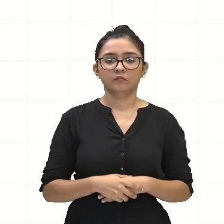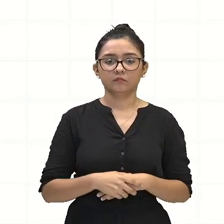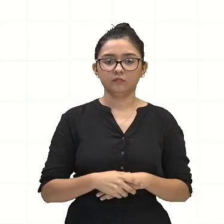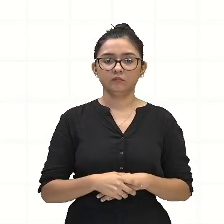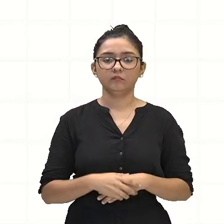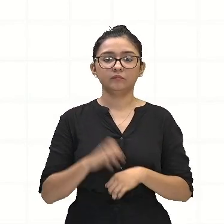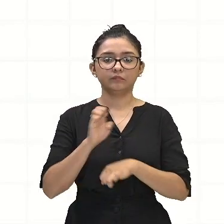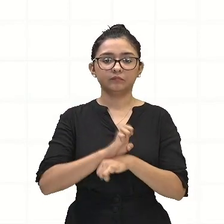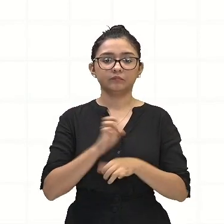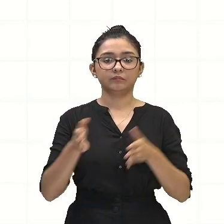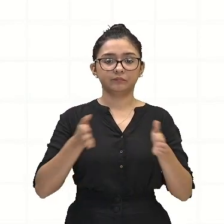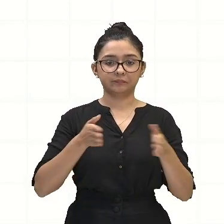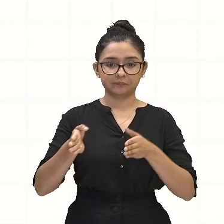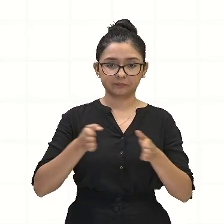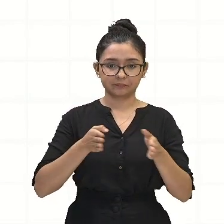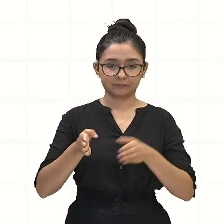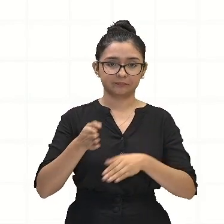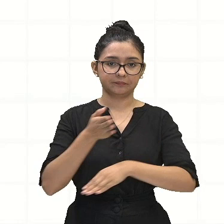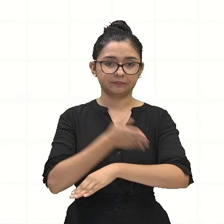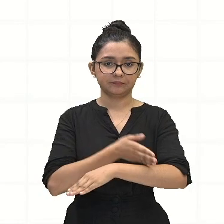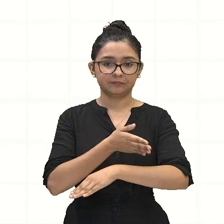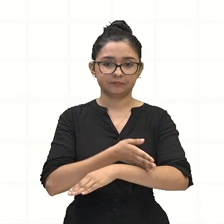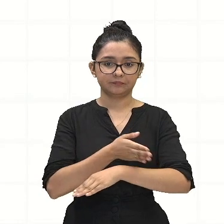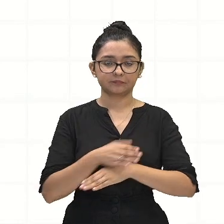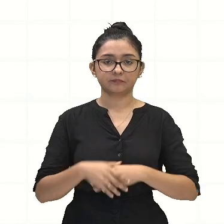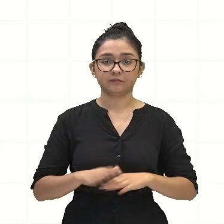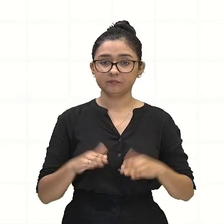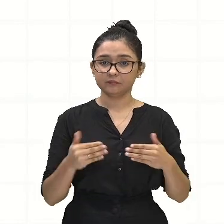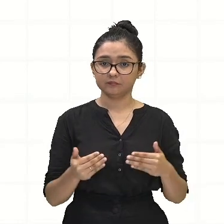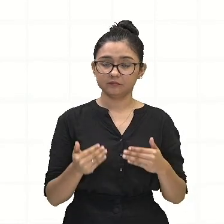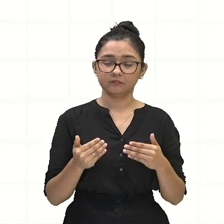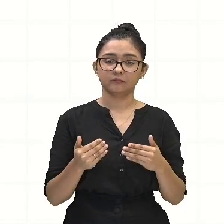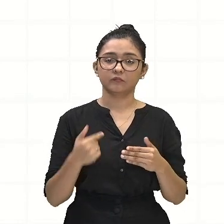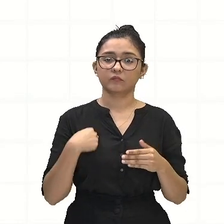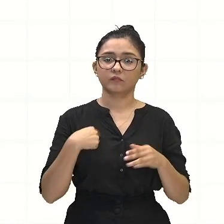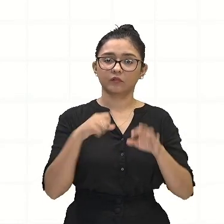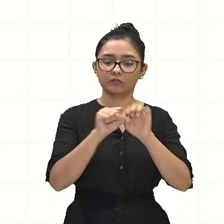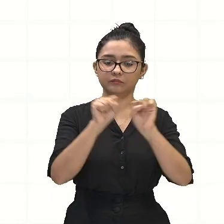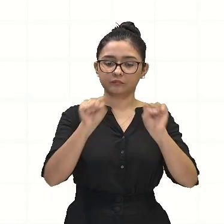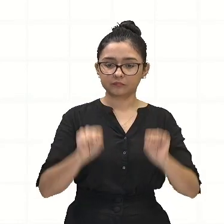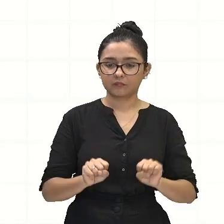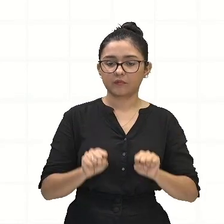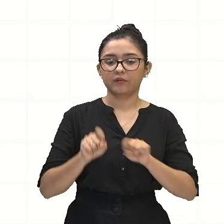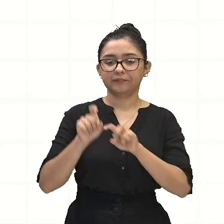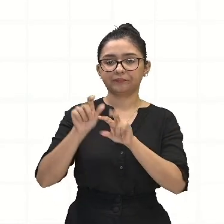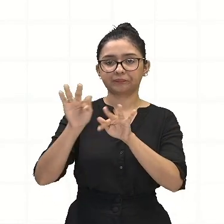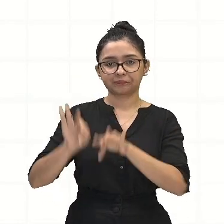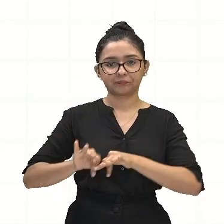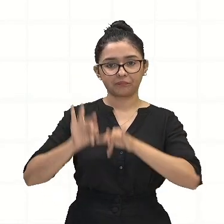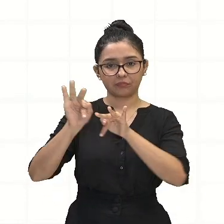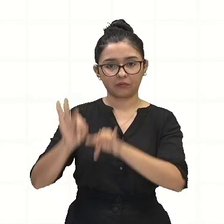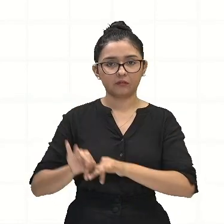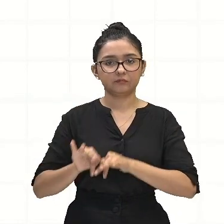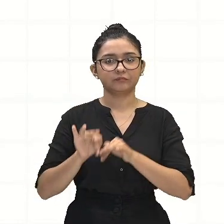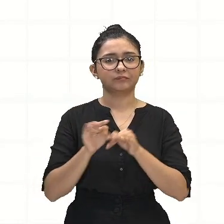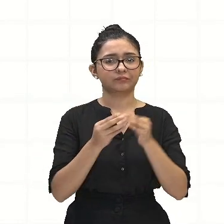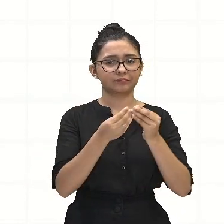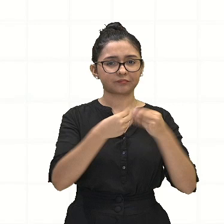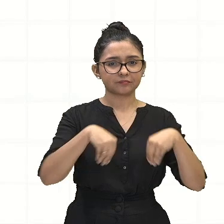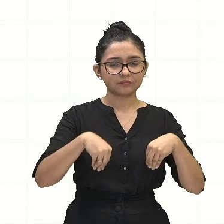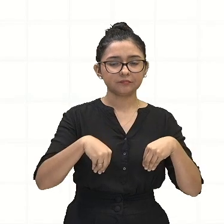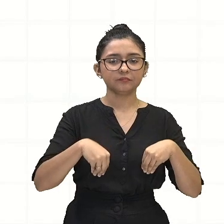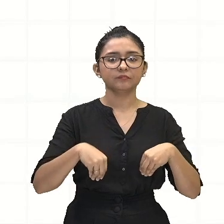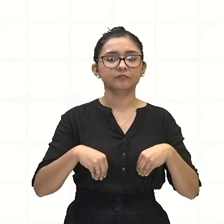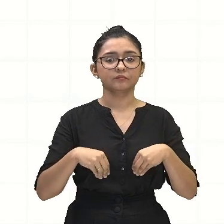absolutista da Idade Moderna. Então, na medida em que o sistema feudal estava em ruínas, era